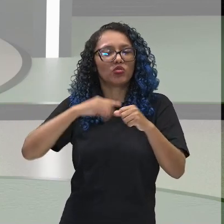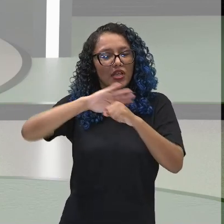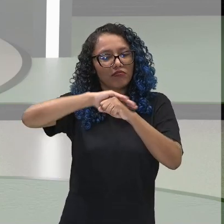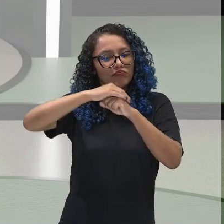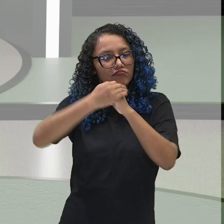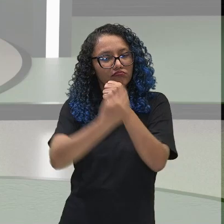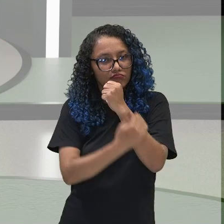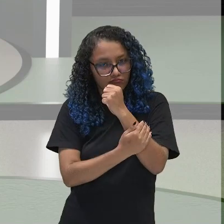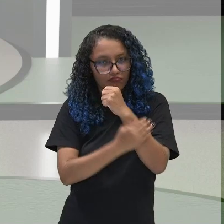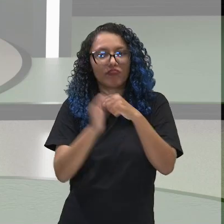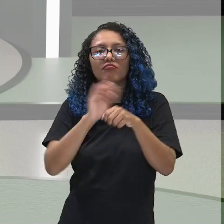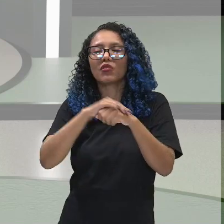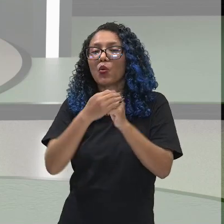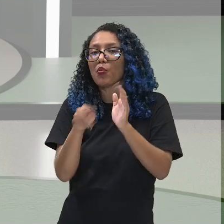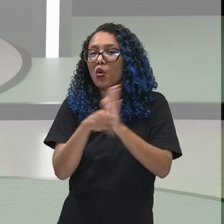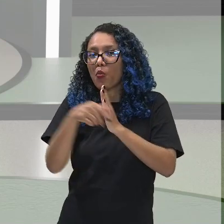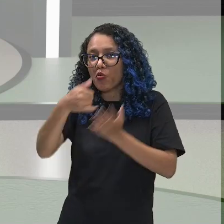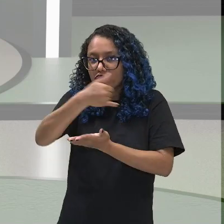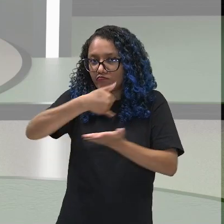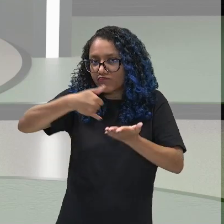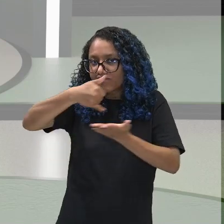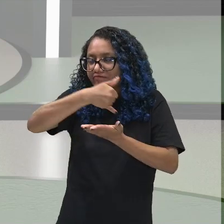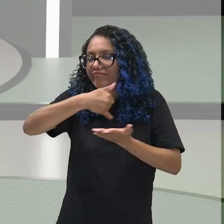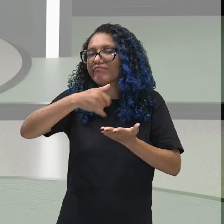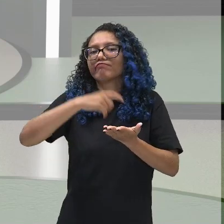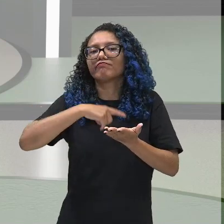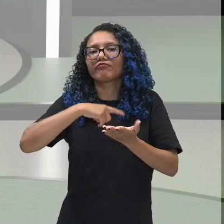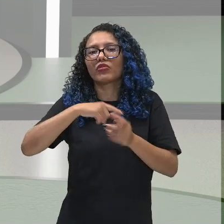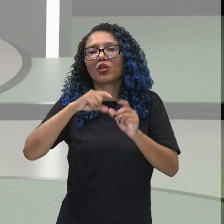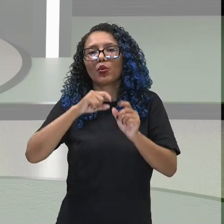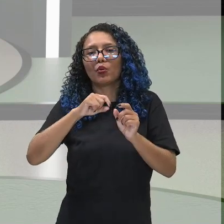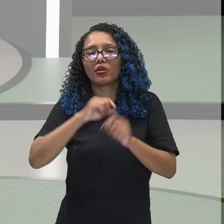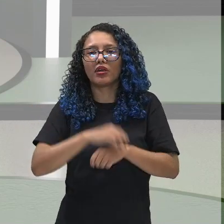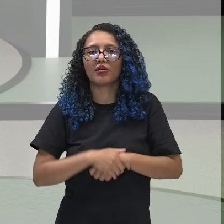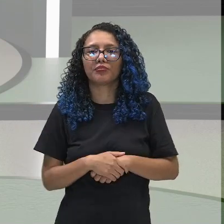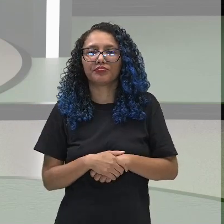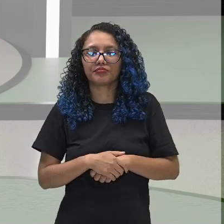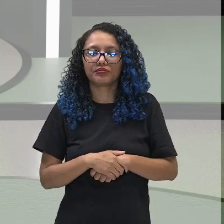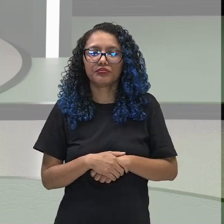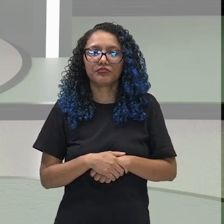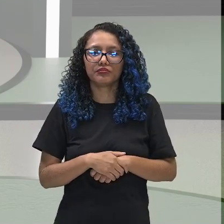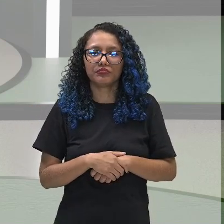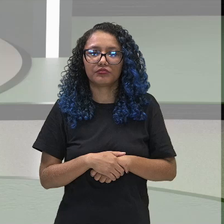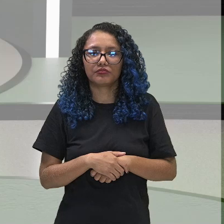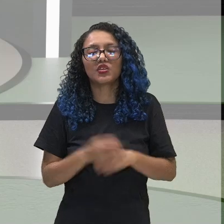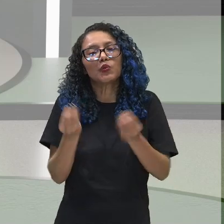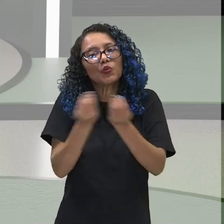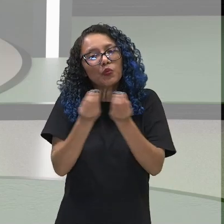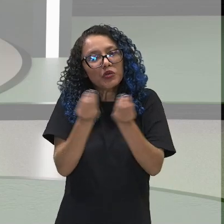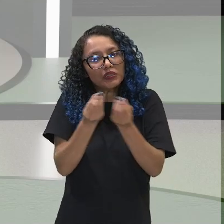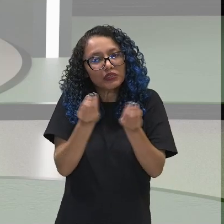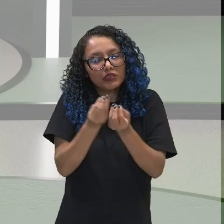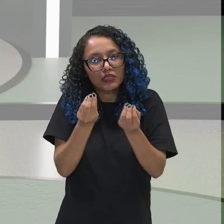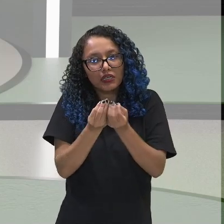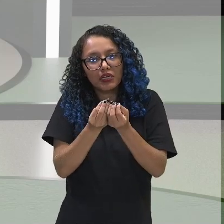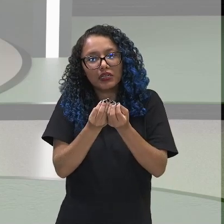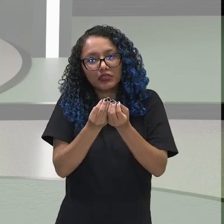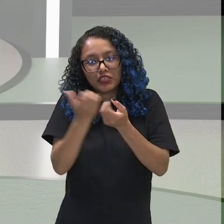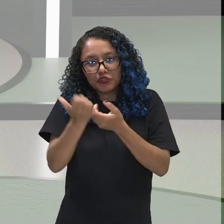lipídica, né? Onde vai haver passagens do meio, né, de substâncias do